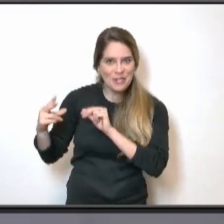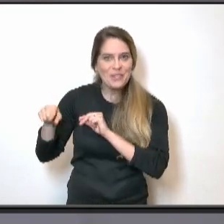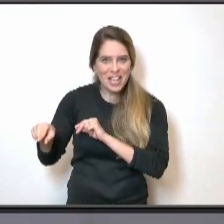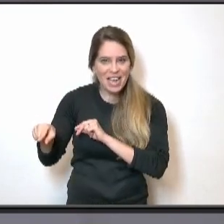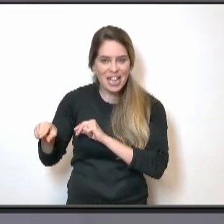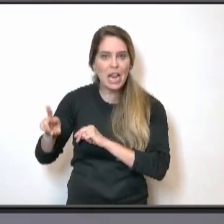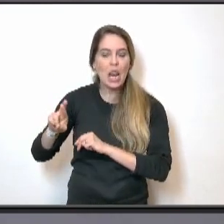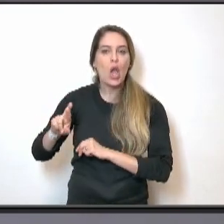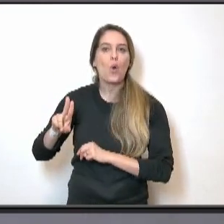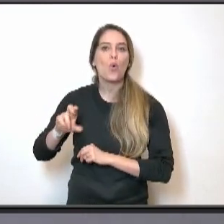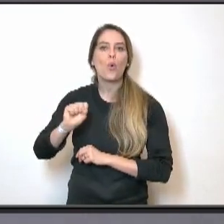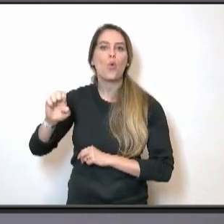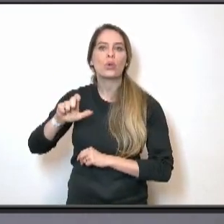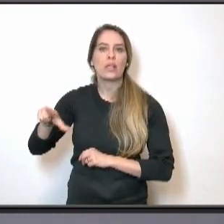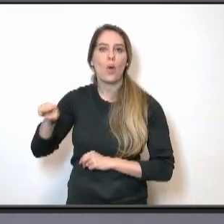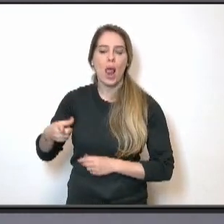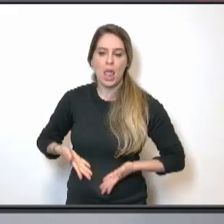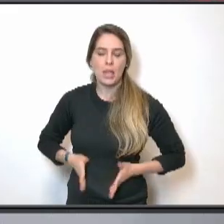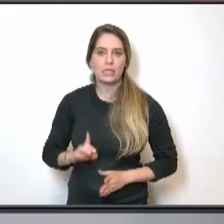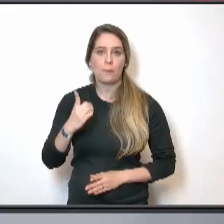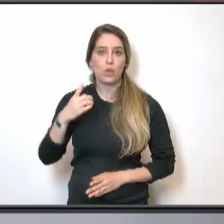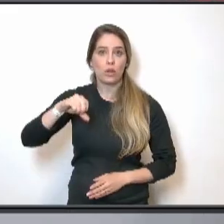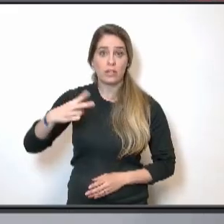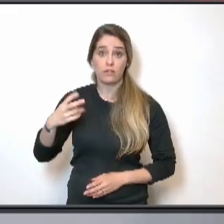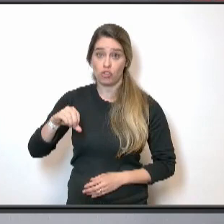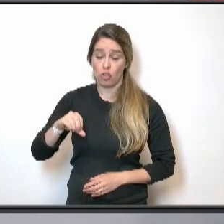em 1929, isso aconteceu em 1950,